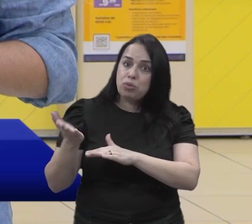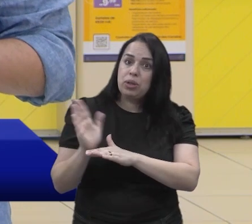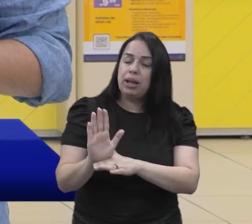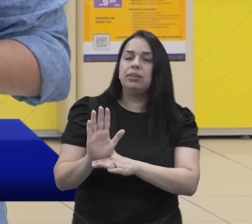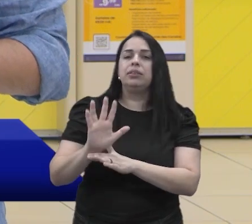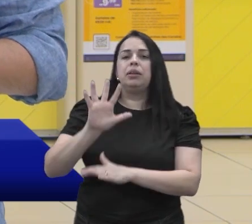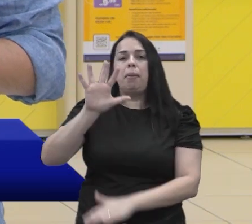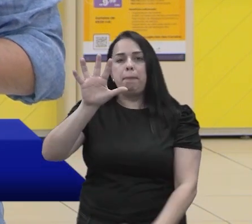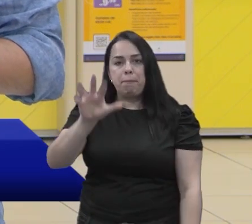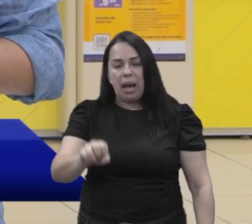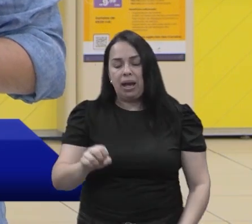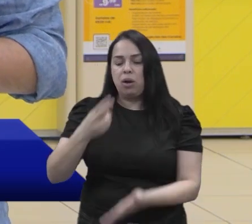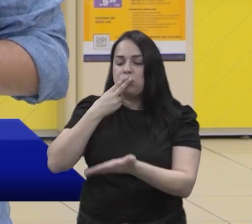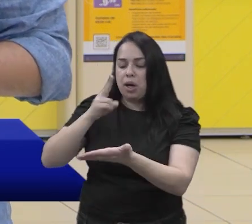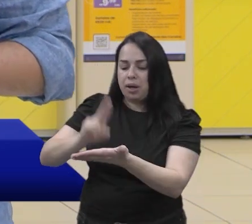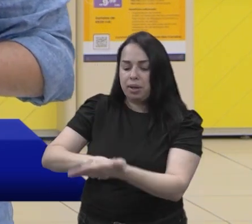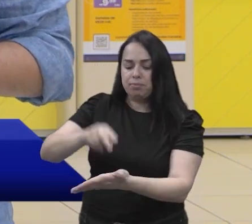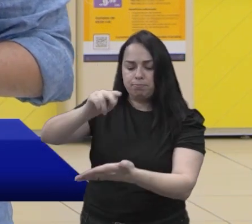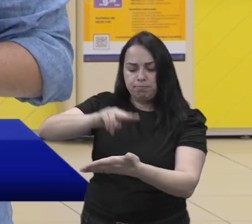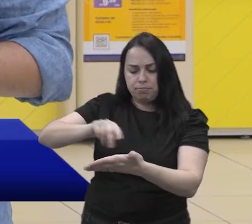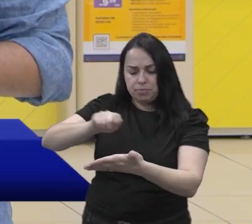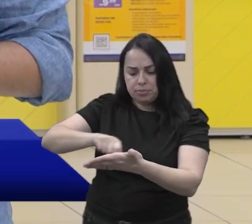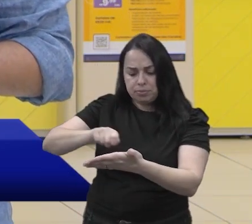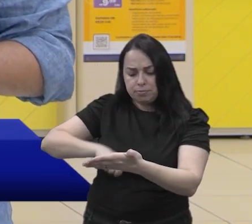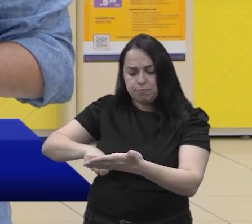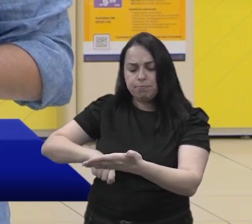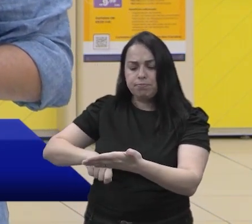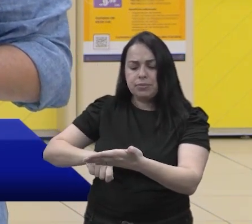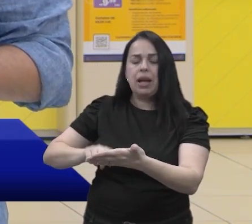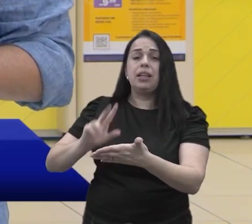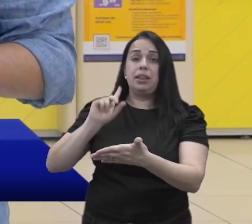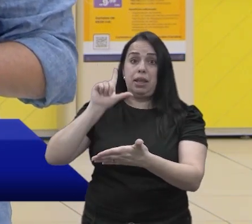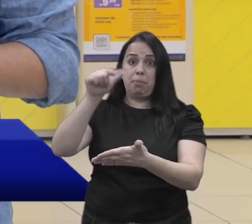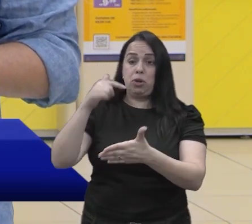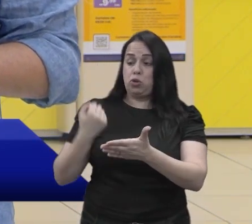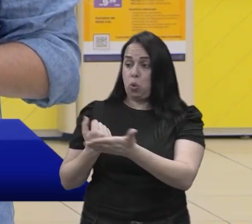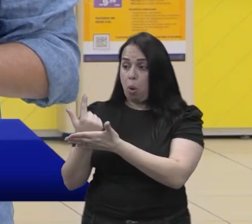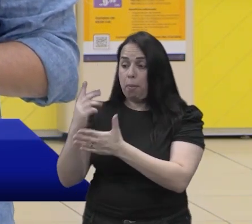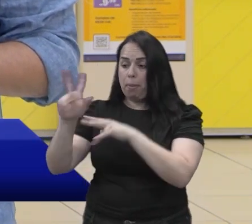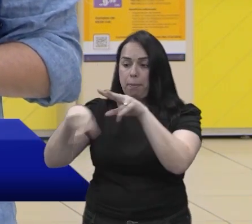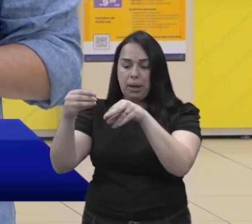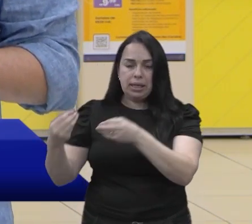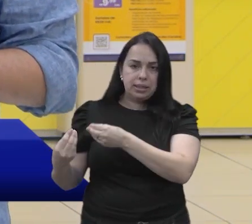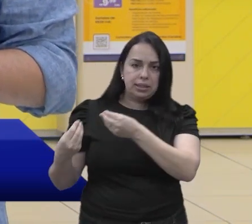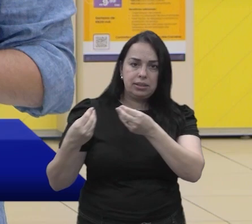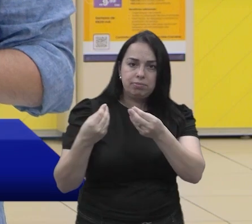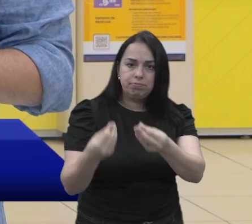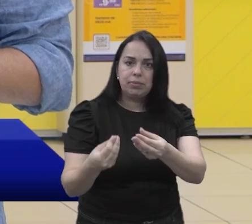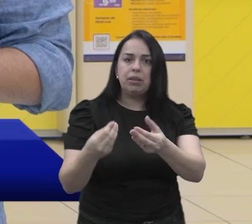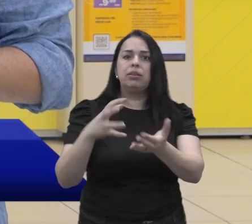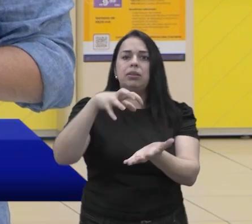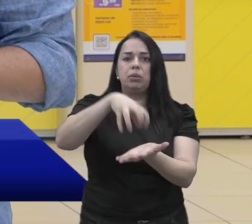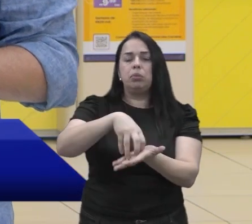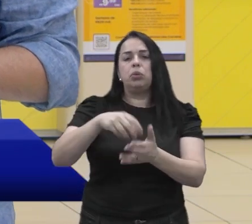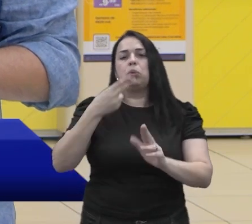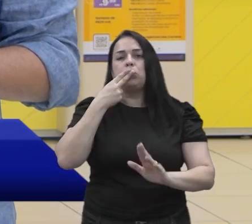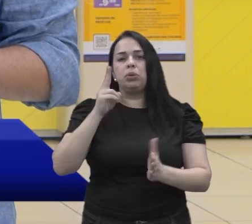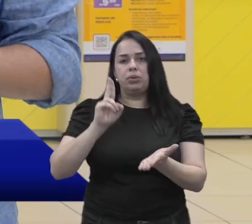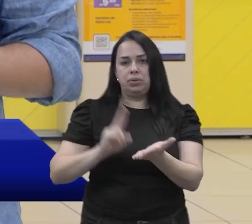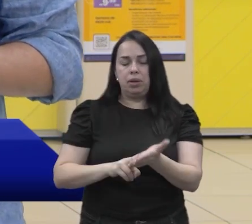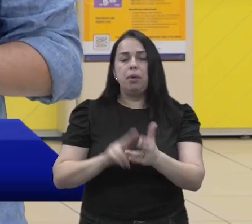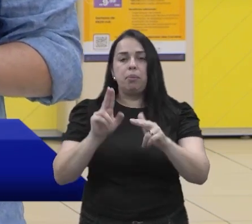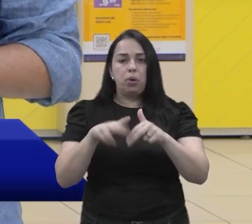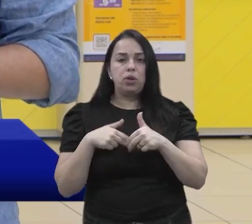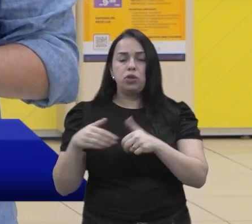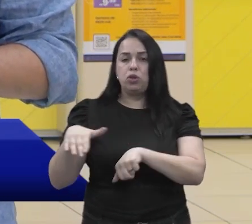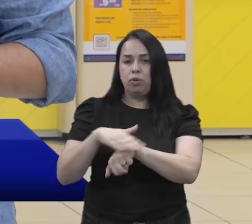crianças em situação de vulnerabilidade social. Aí quem quiser pode adotar uma cartinha e levar o presente